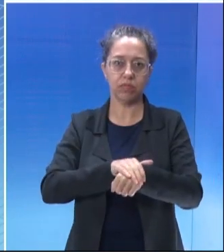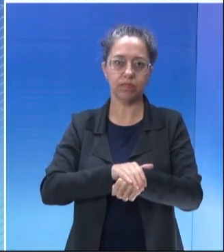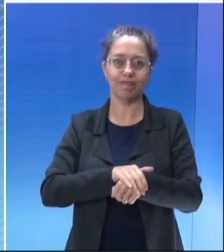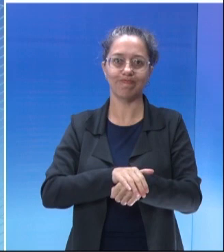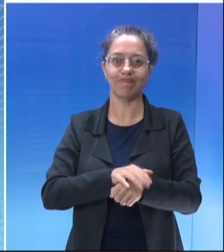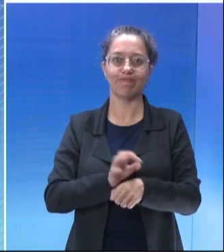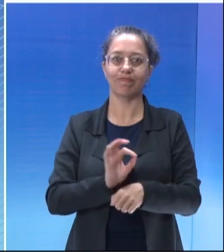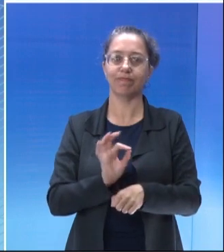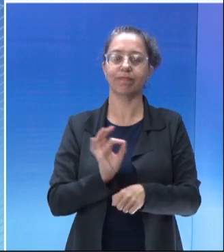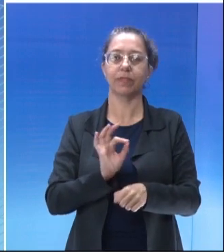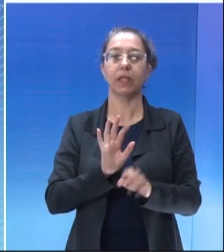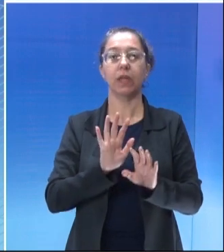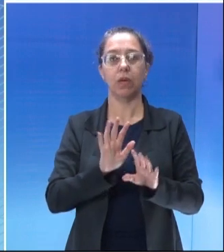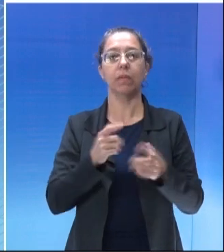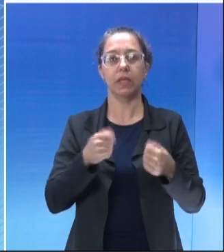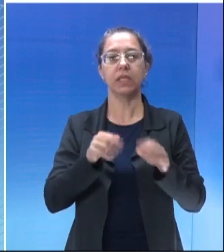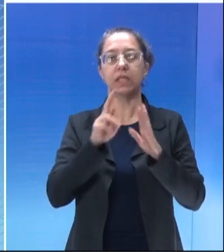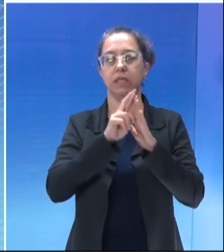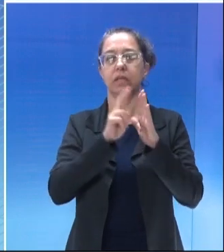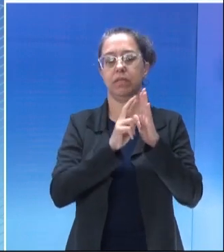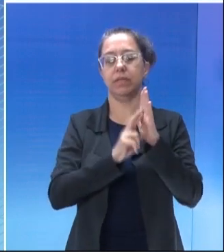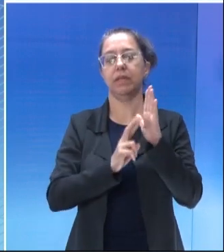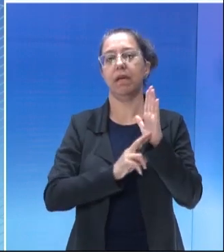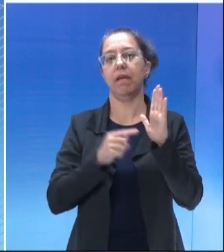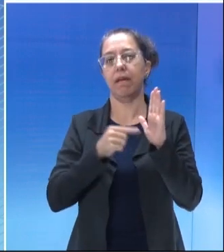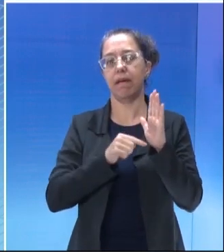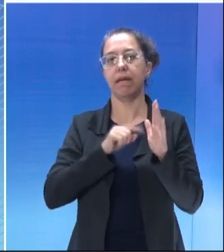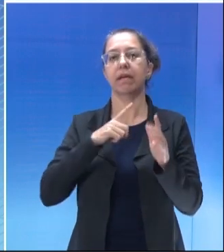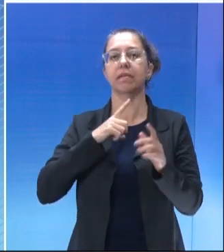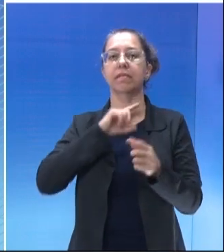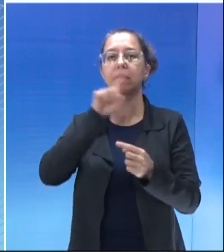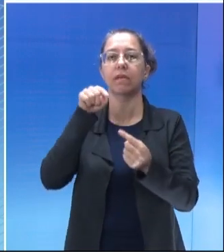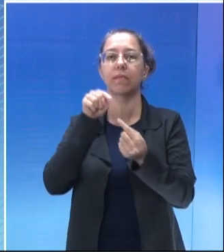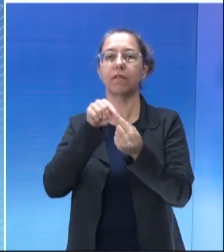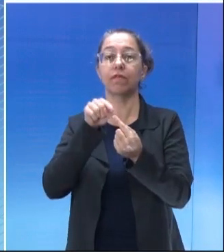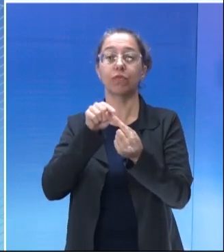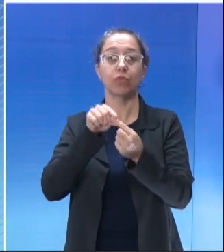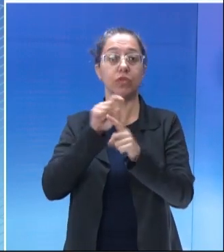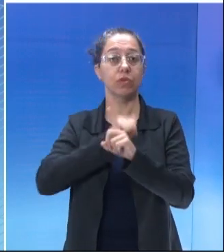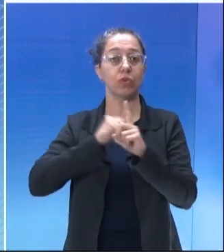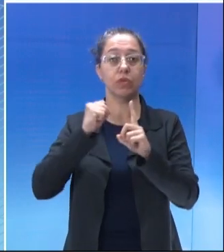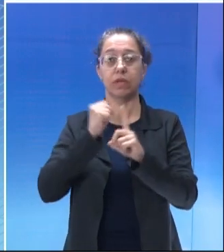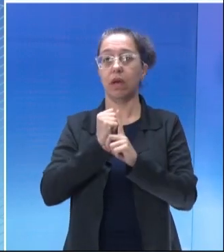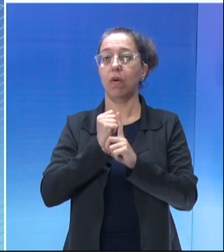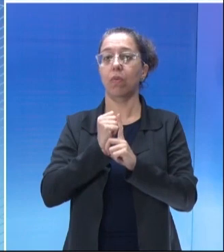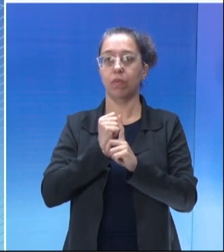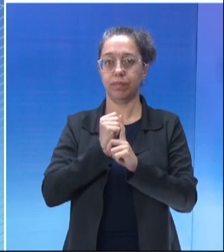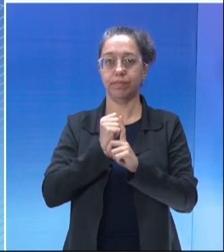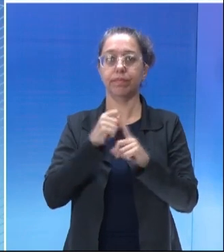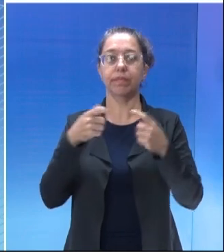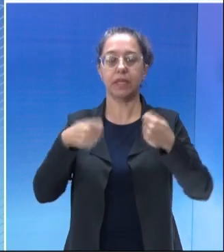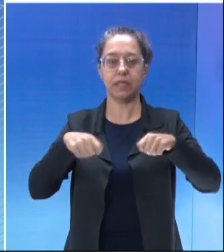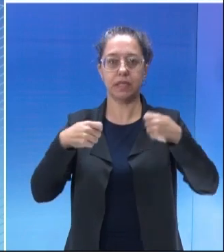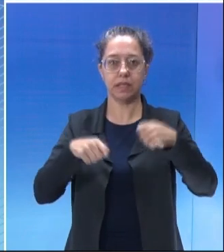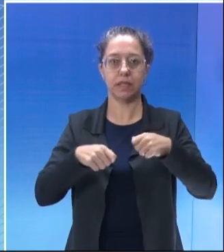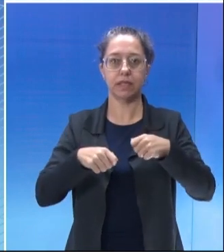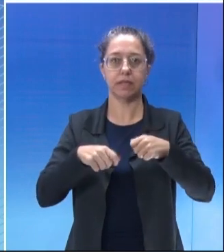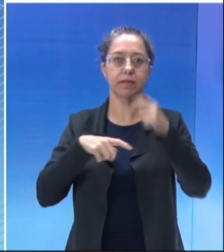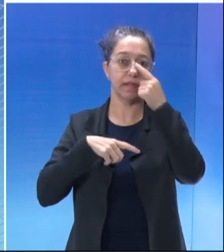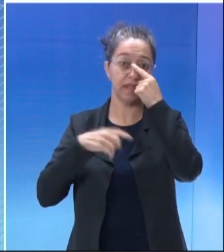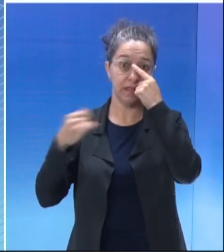quanto a rural, ela tem que atender à sua função social, né? Ela tem que ter uma